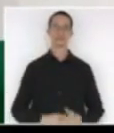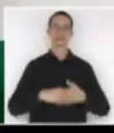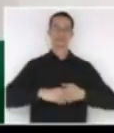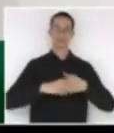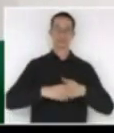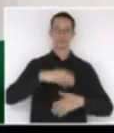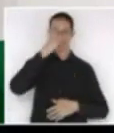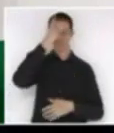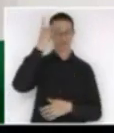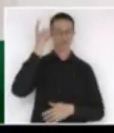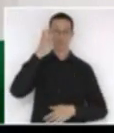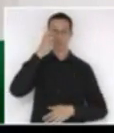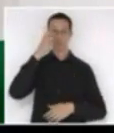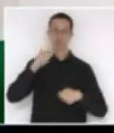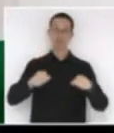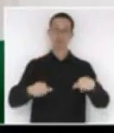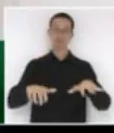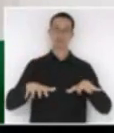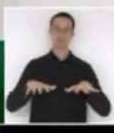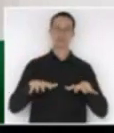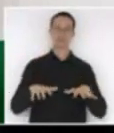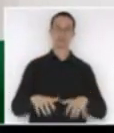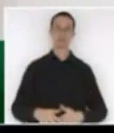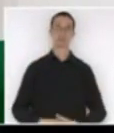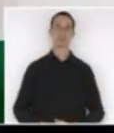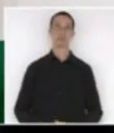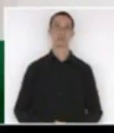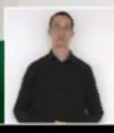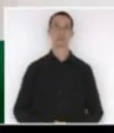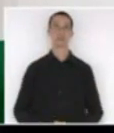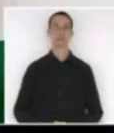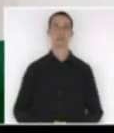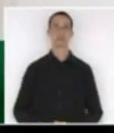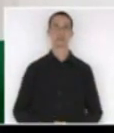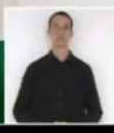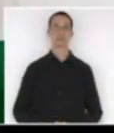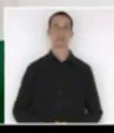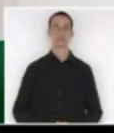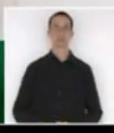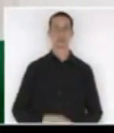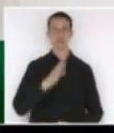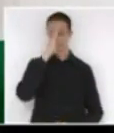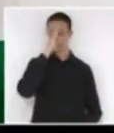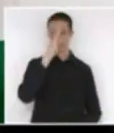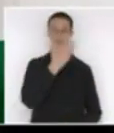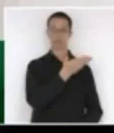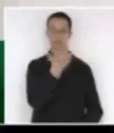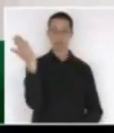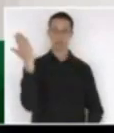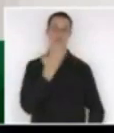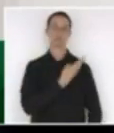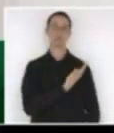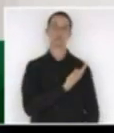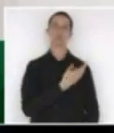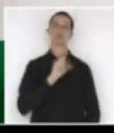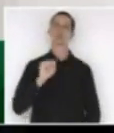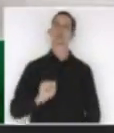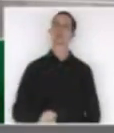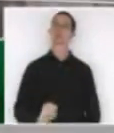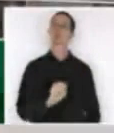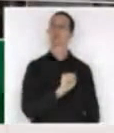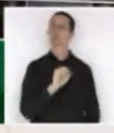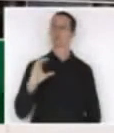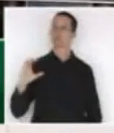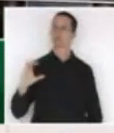em especial os nossos amigos do sul de Santa Catarina, que buscam aqui a revitalização